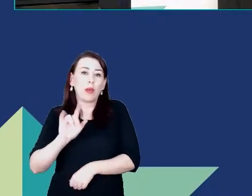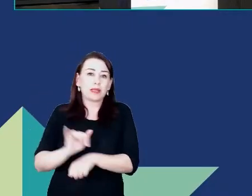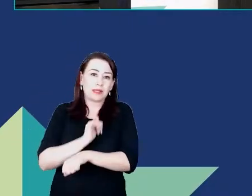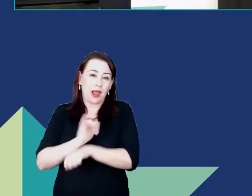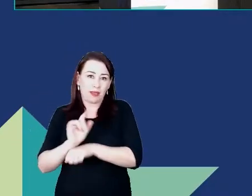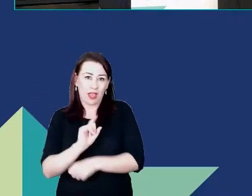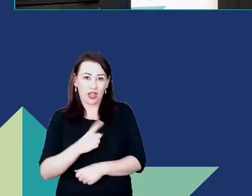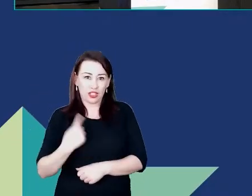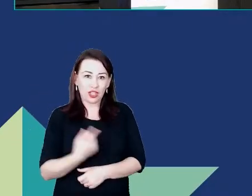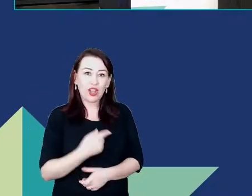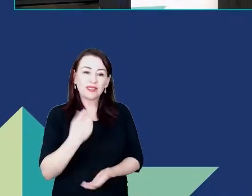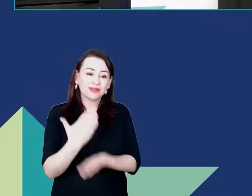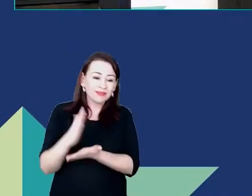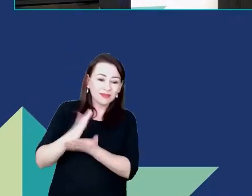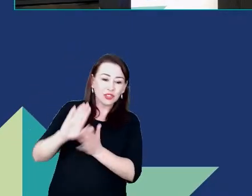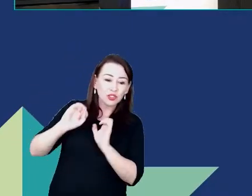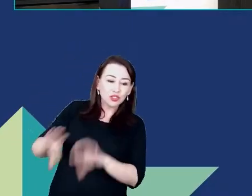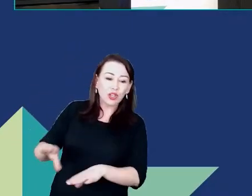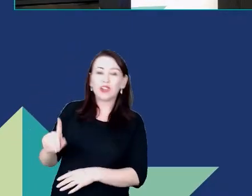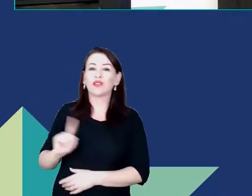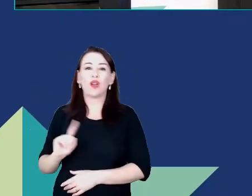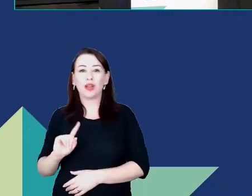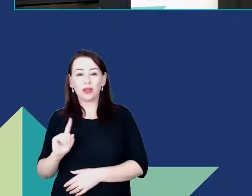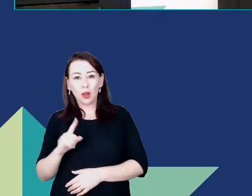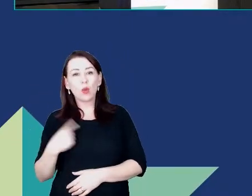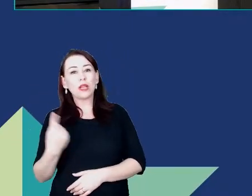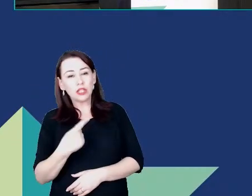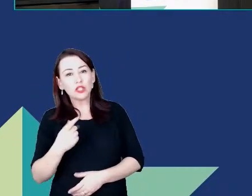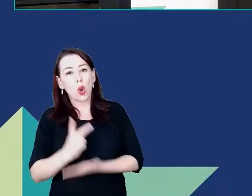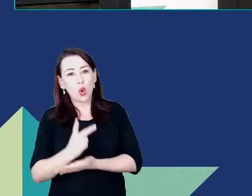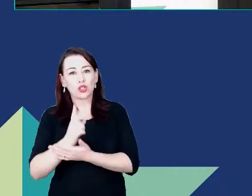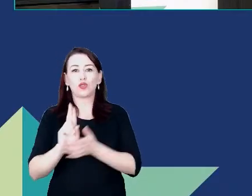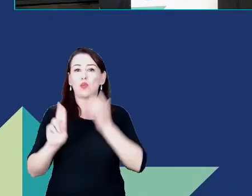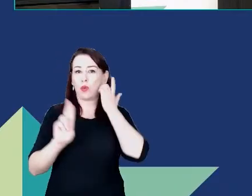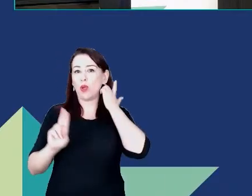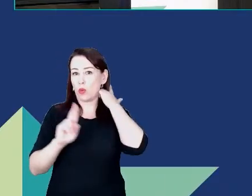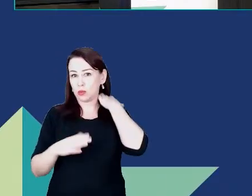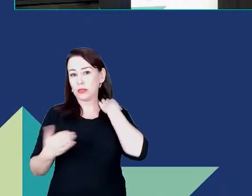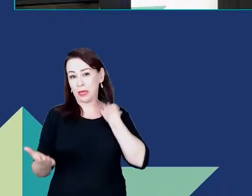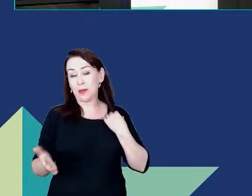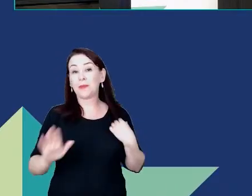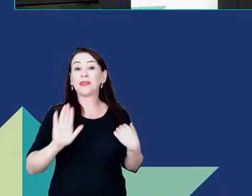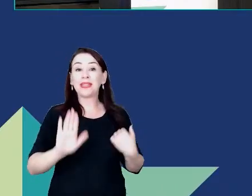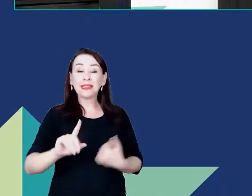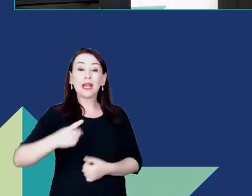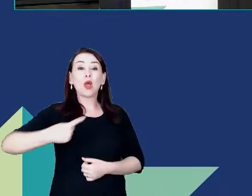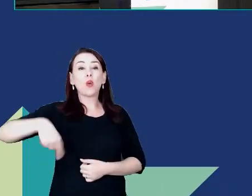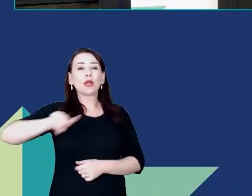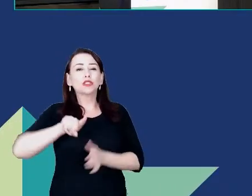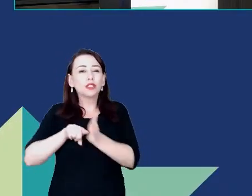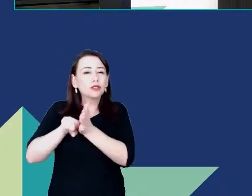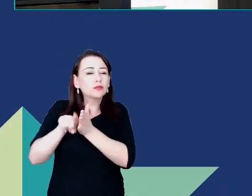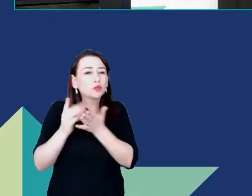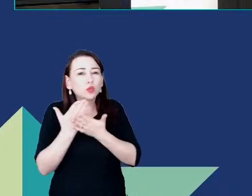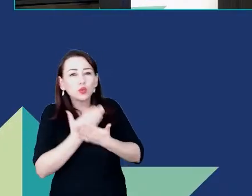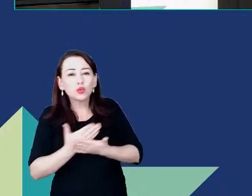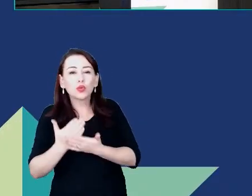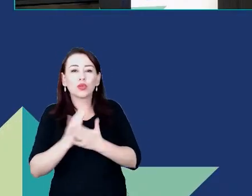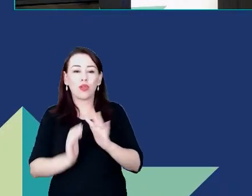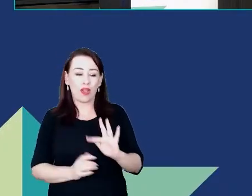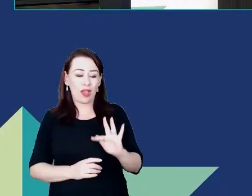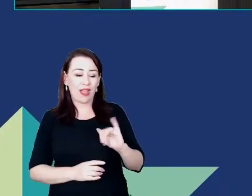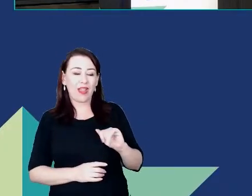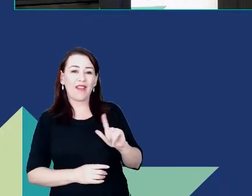permitir a continuidade da operação sem a disposição de rejeito. Então, para isso, nós fizemos uma série de estudos de filtragem e até